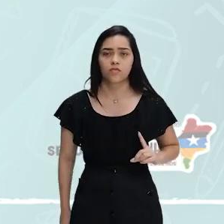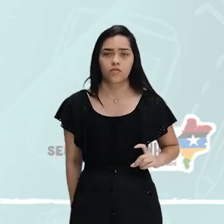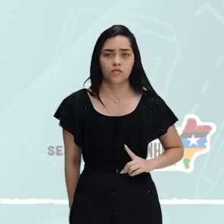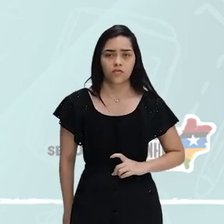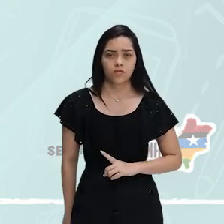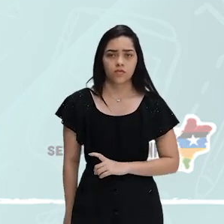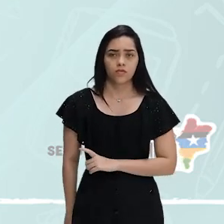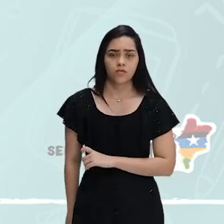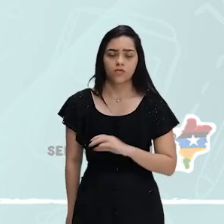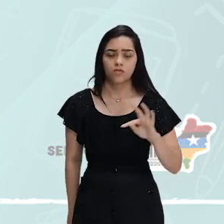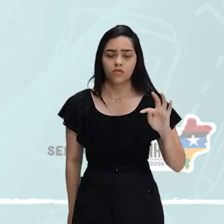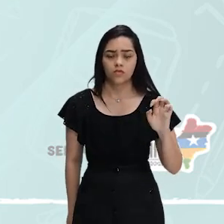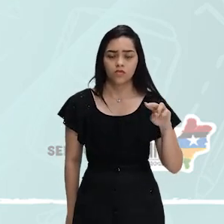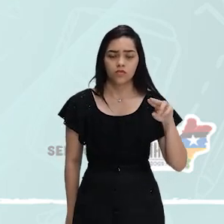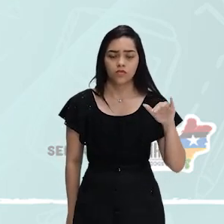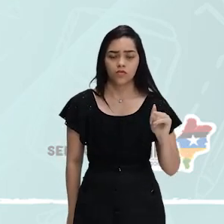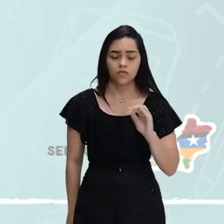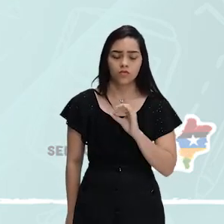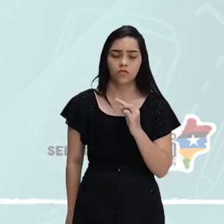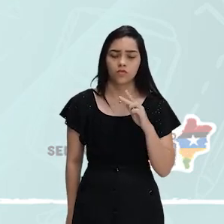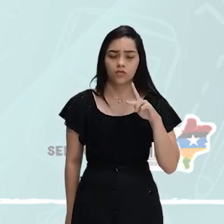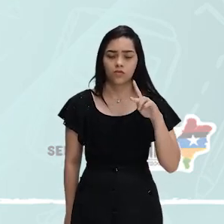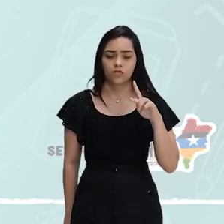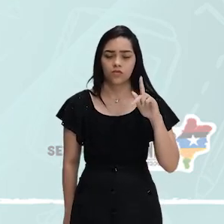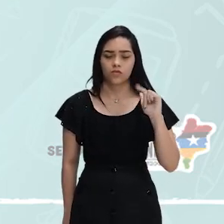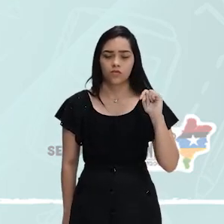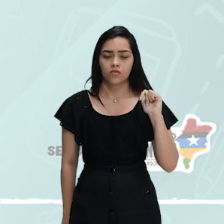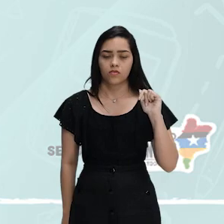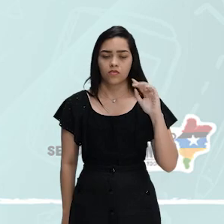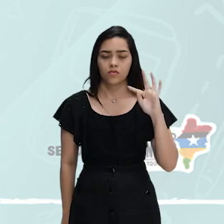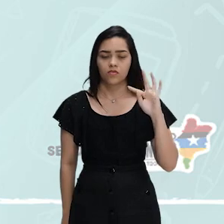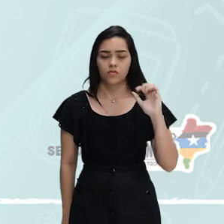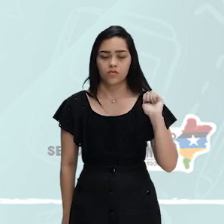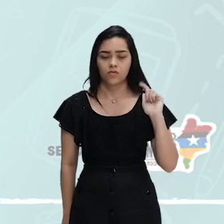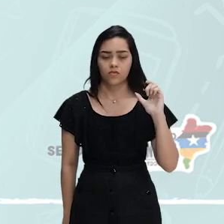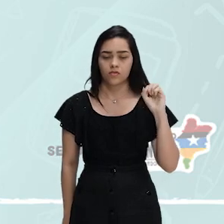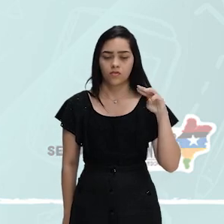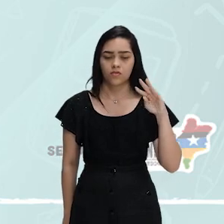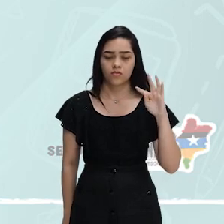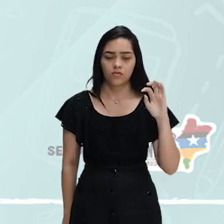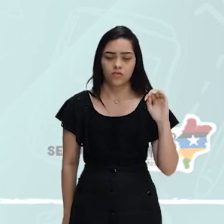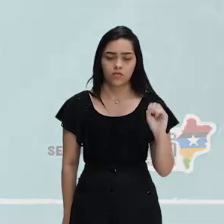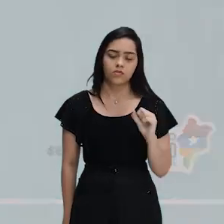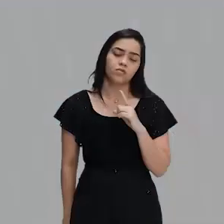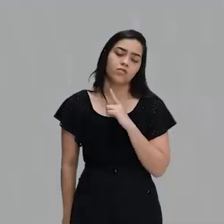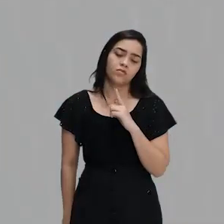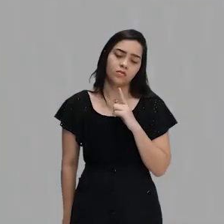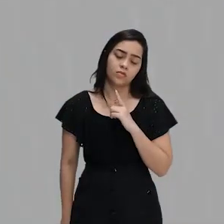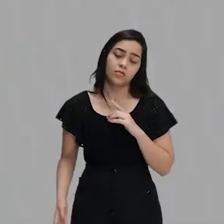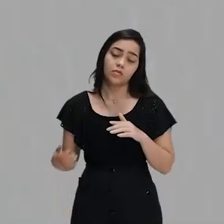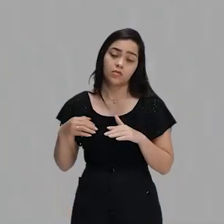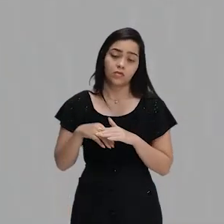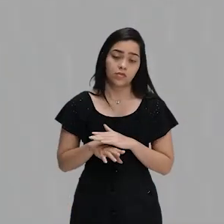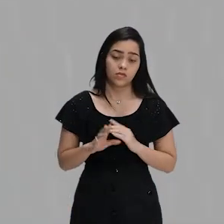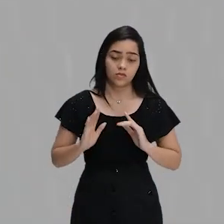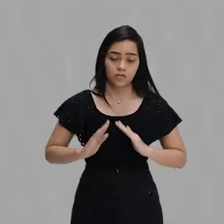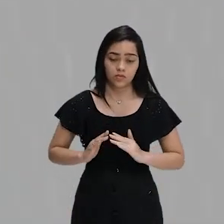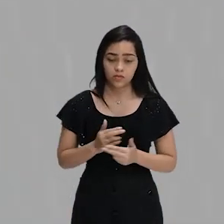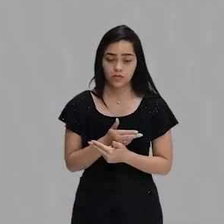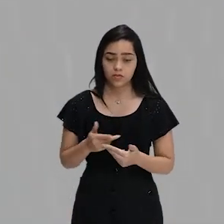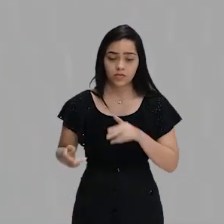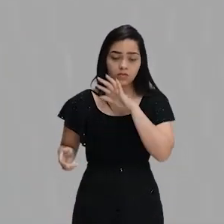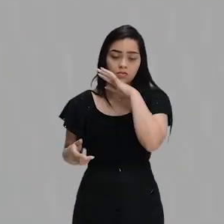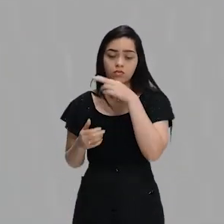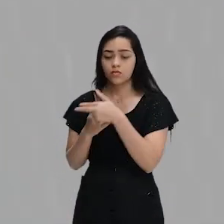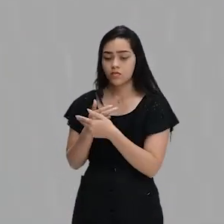A tênia ou os plateumintos, algum tipo de plateumintos que podem morar no interior de alguns animais e